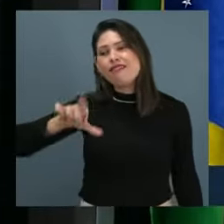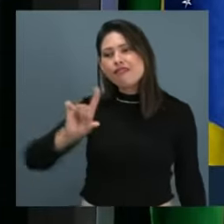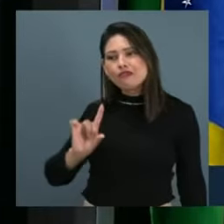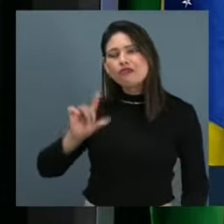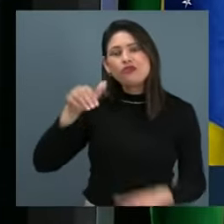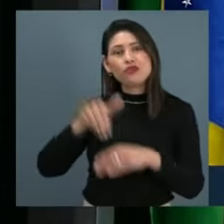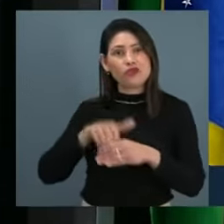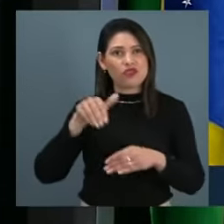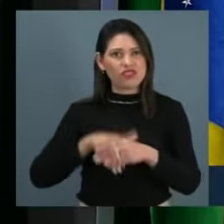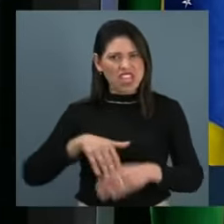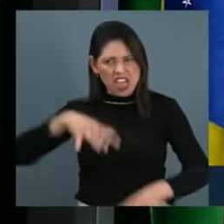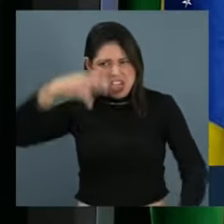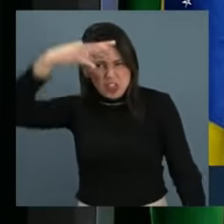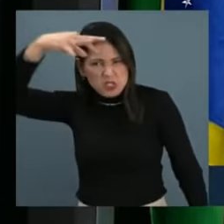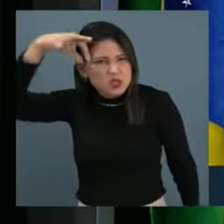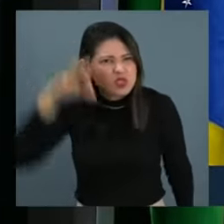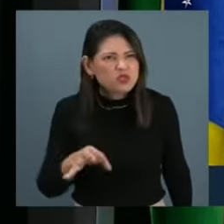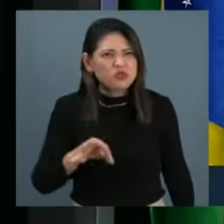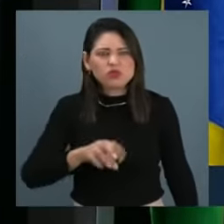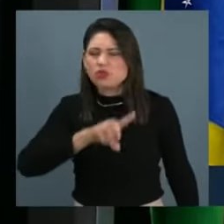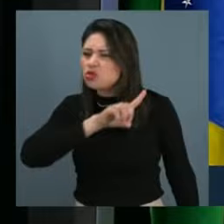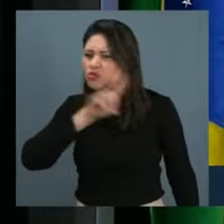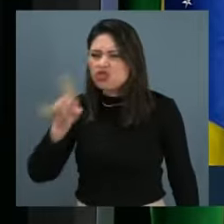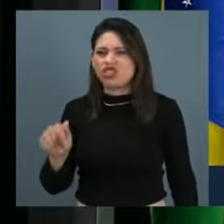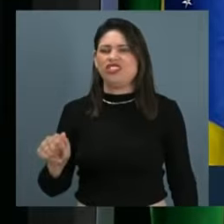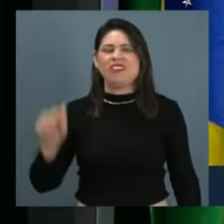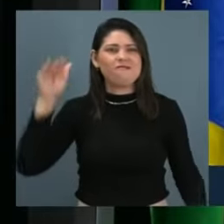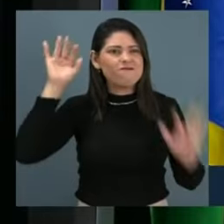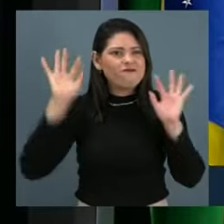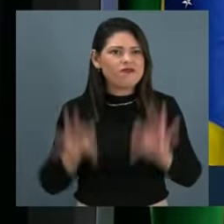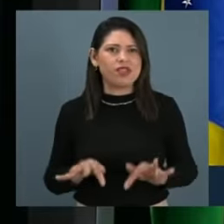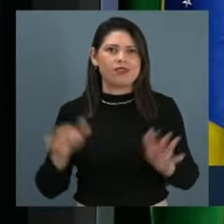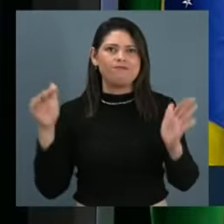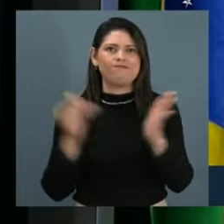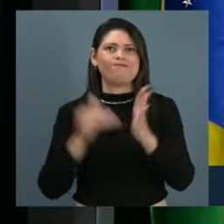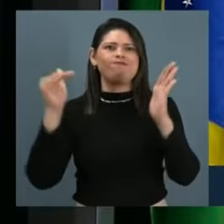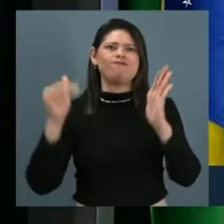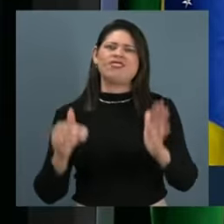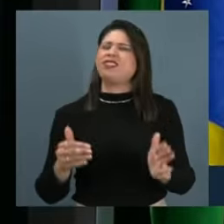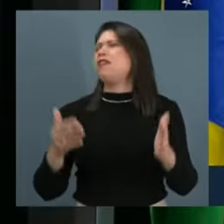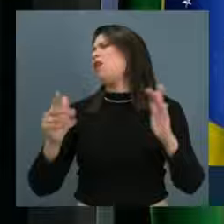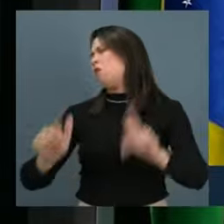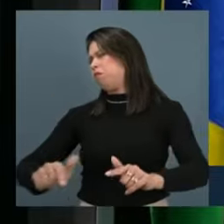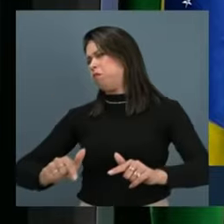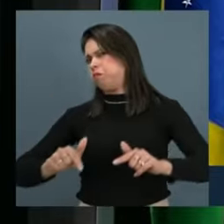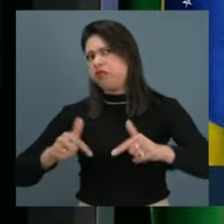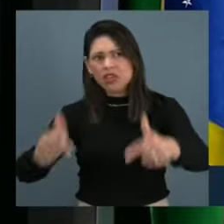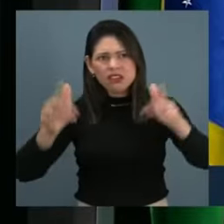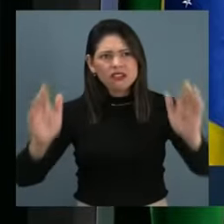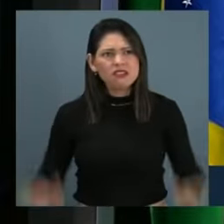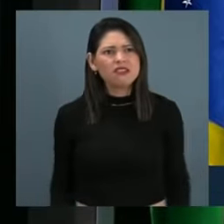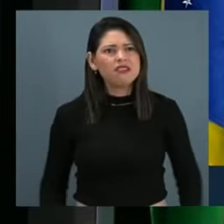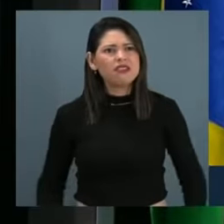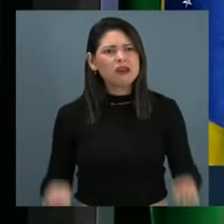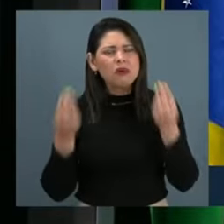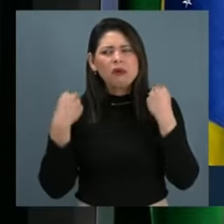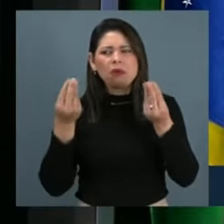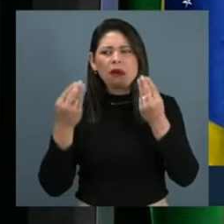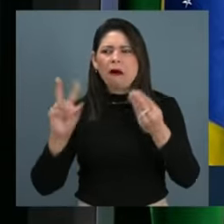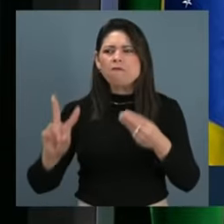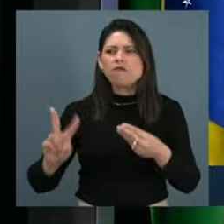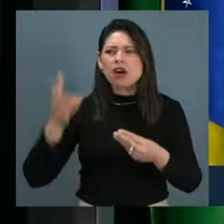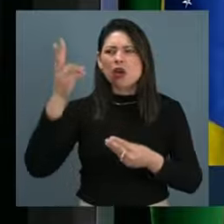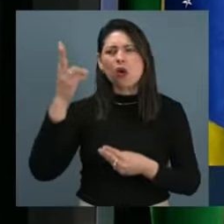ele deixa para fazer no último dia isso. Isso é uma afronta a valores e princípios de um